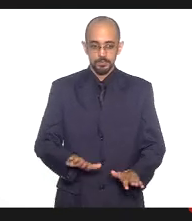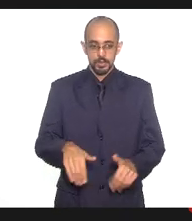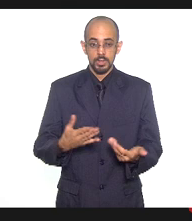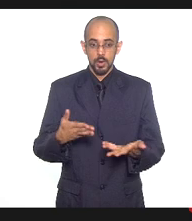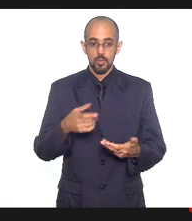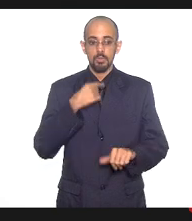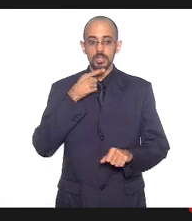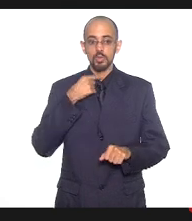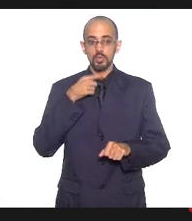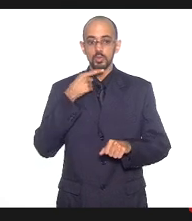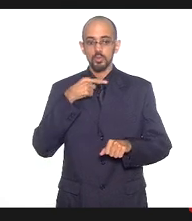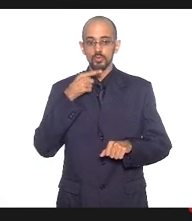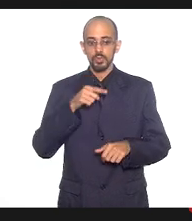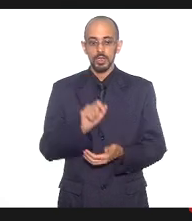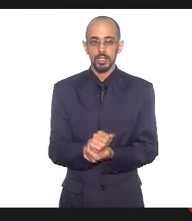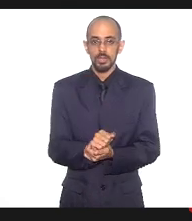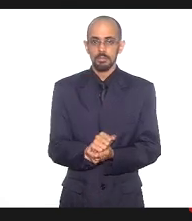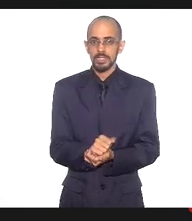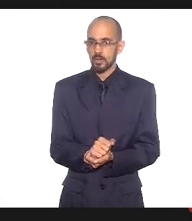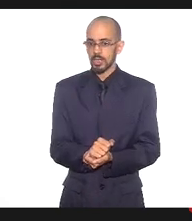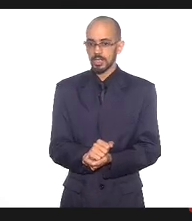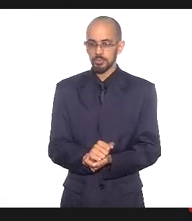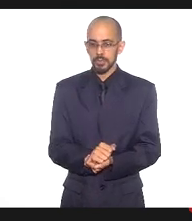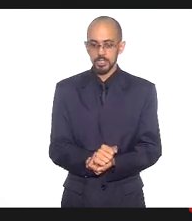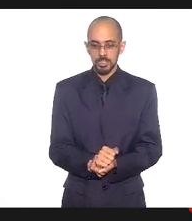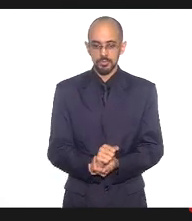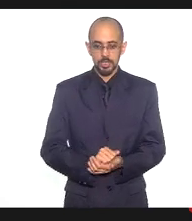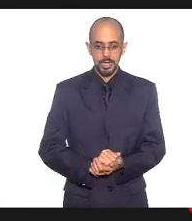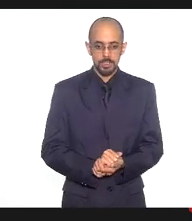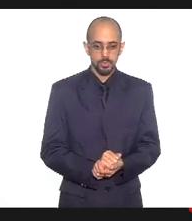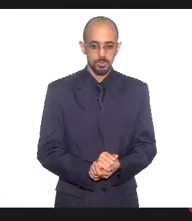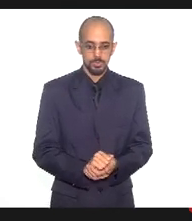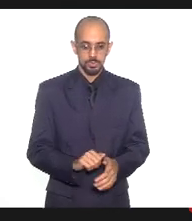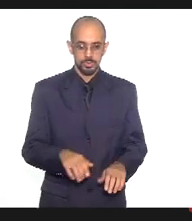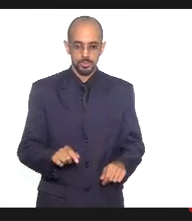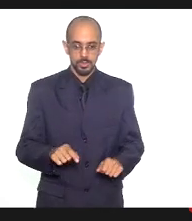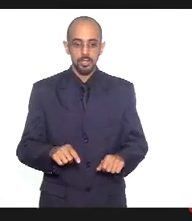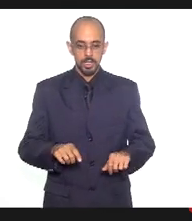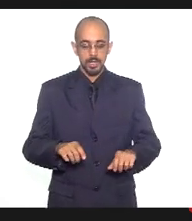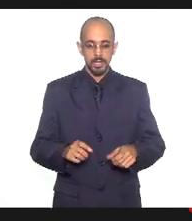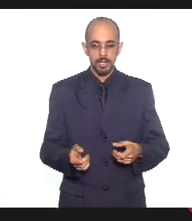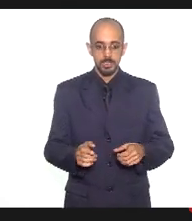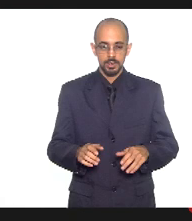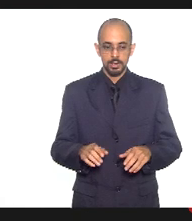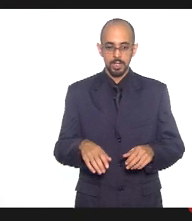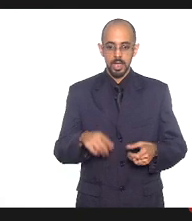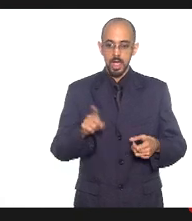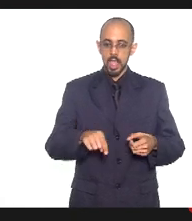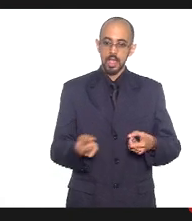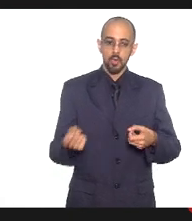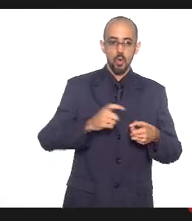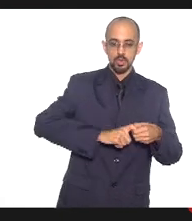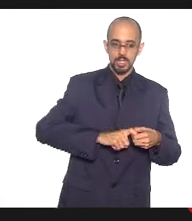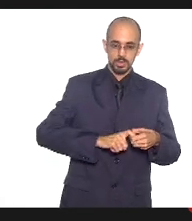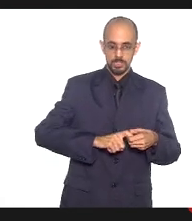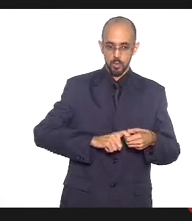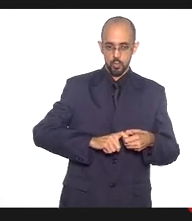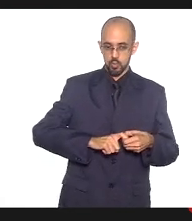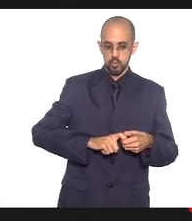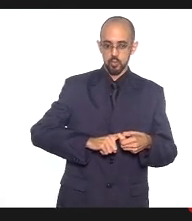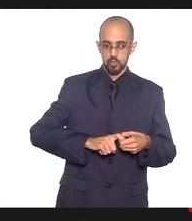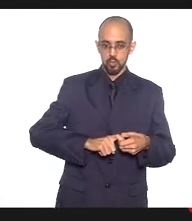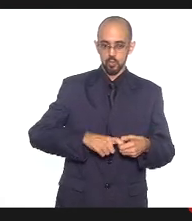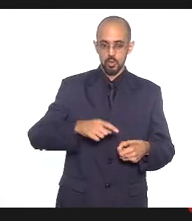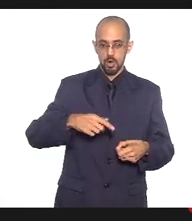O BMS-24, Júpiter, é concessão ou partilha? É concessão, deputado Luiz Paulo.